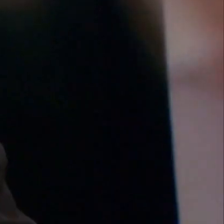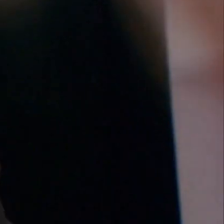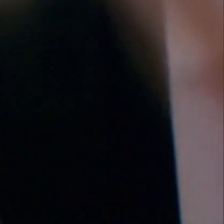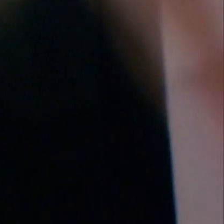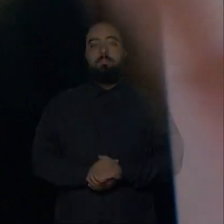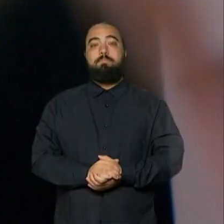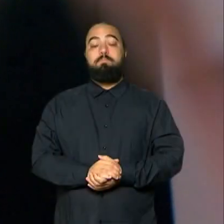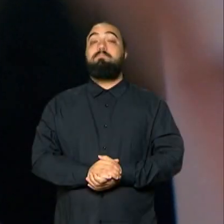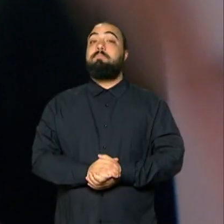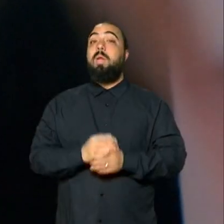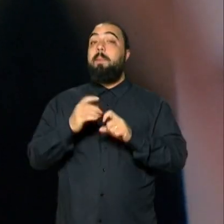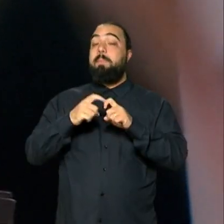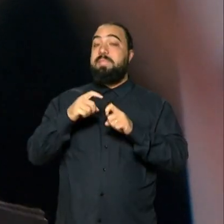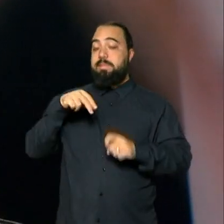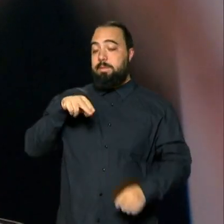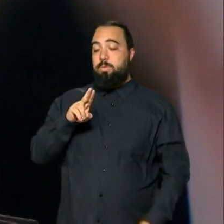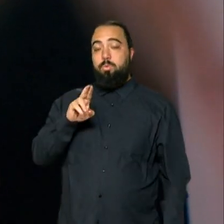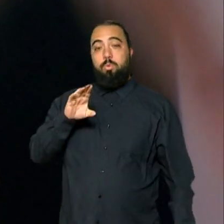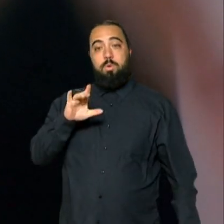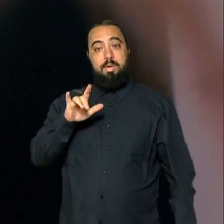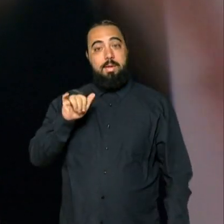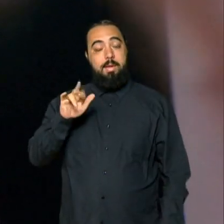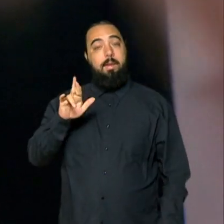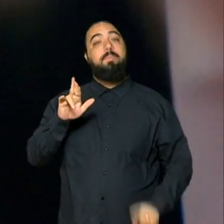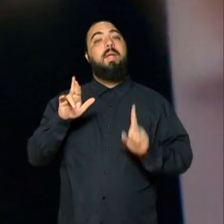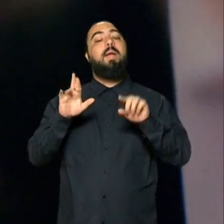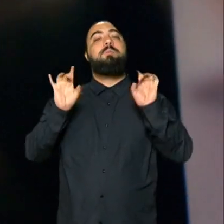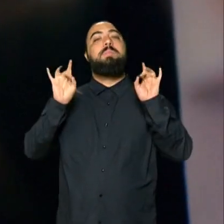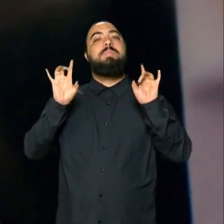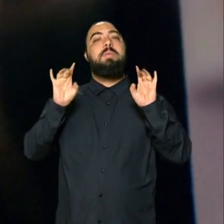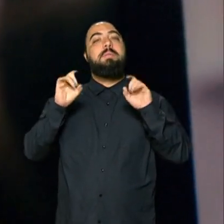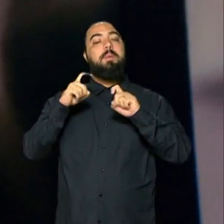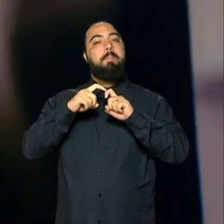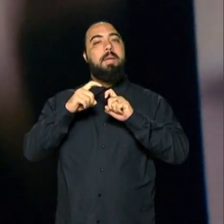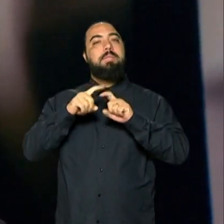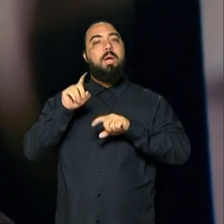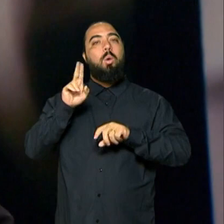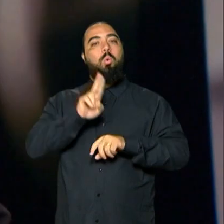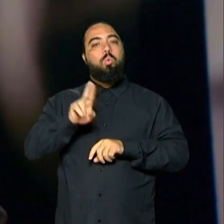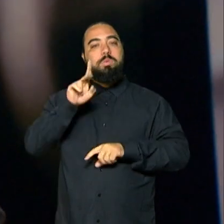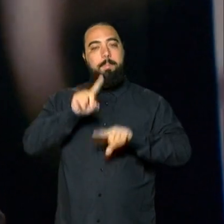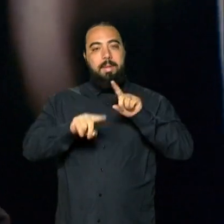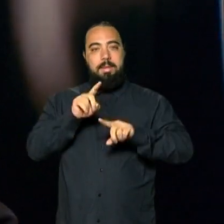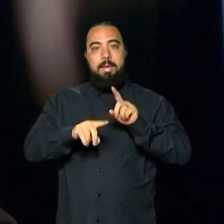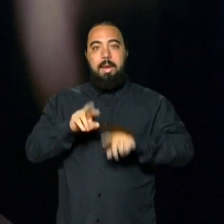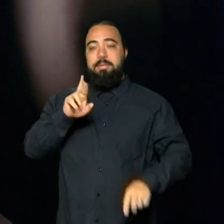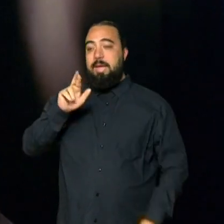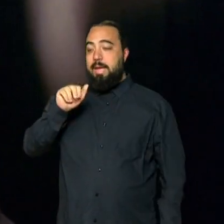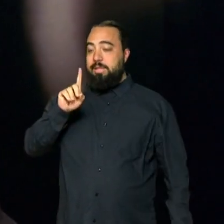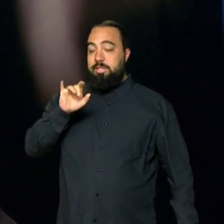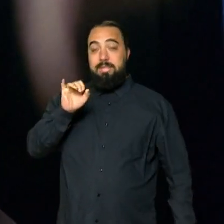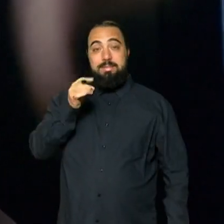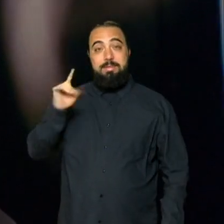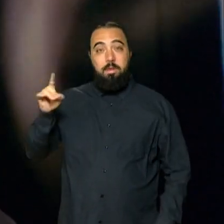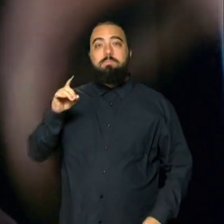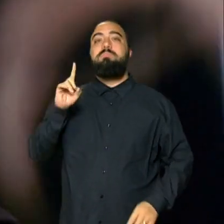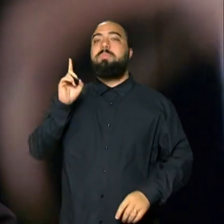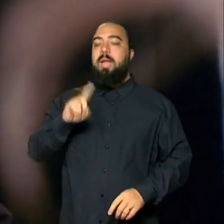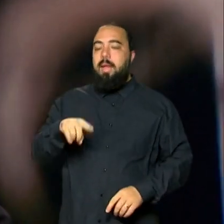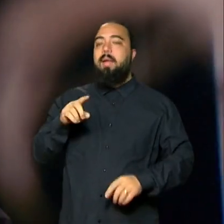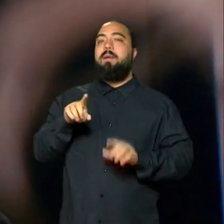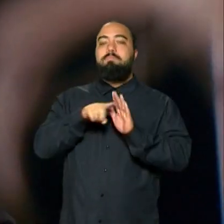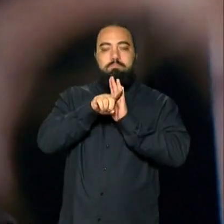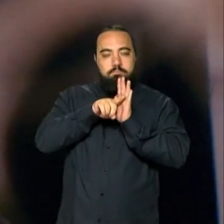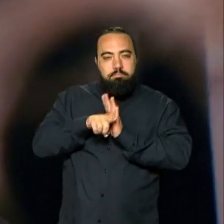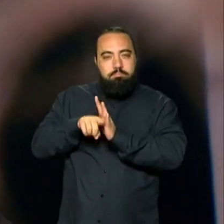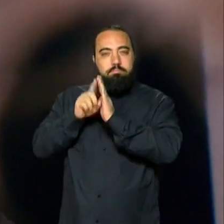A medicina nuclear é a especialidade médica que utiliza materiais radioativos para realizar exames